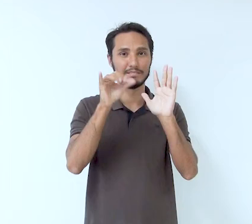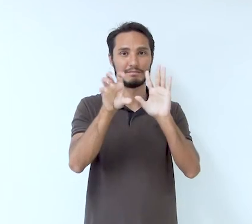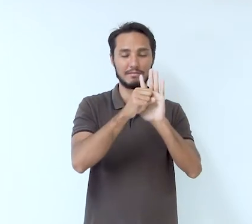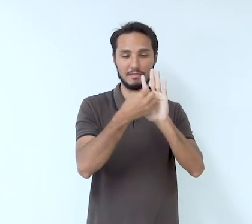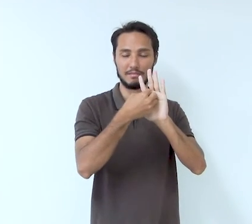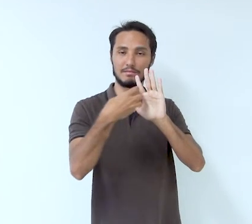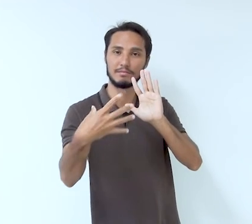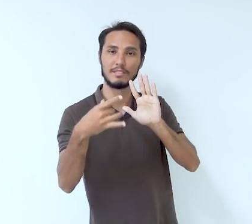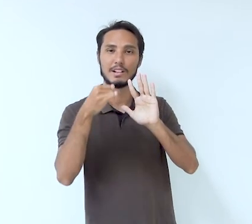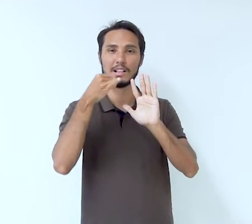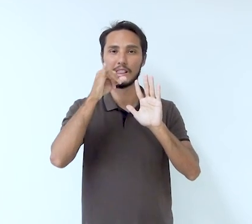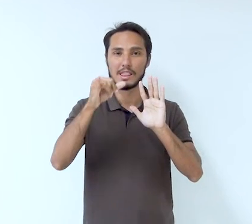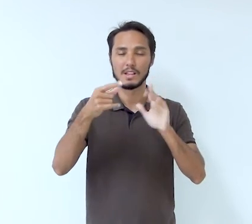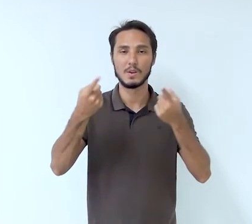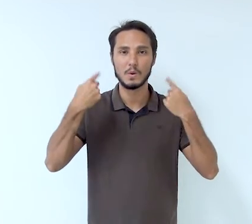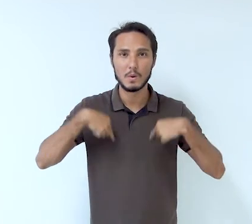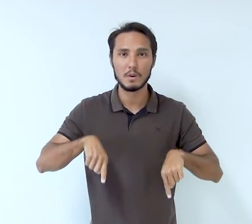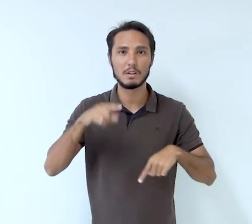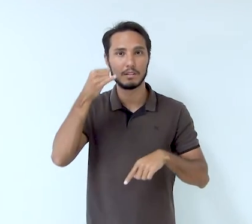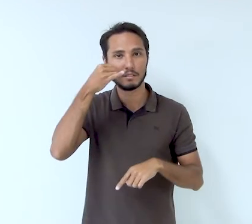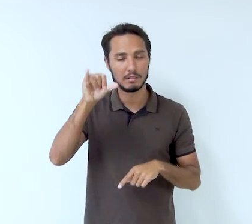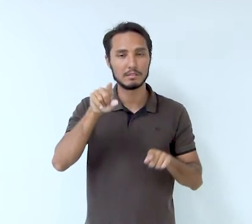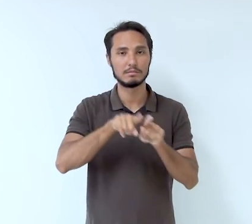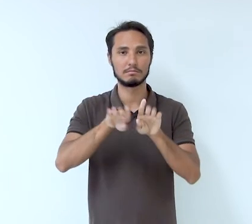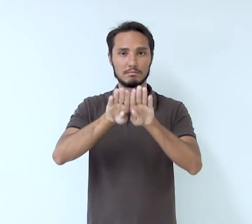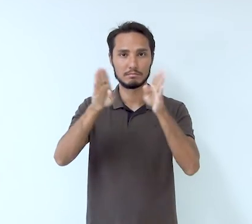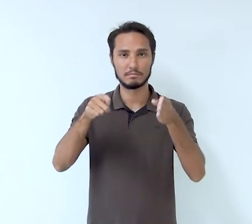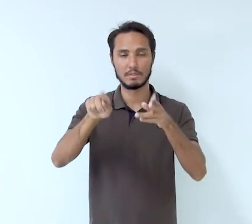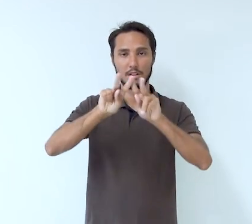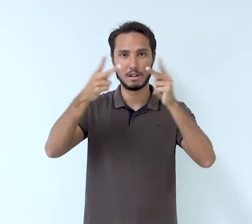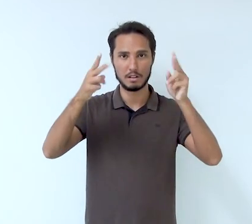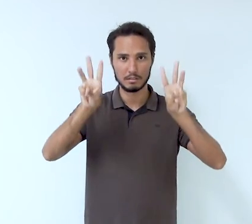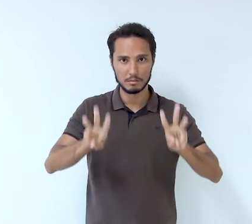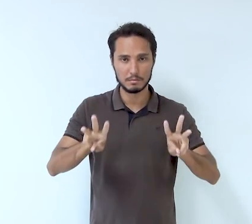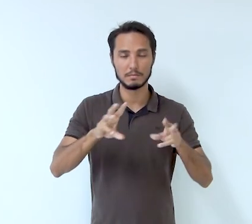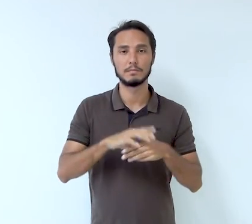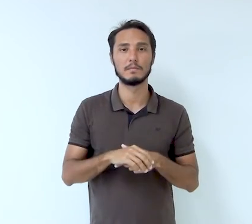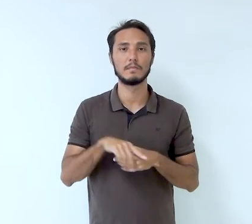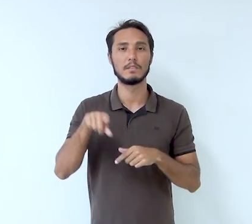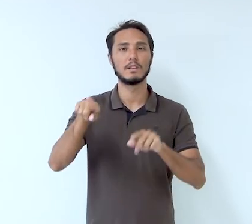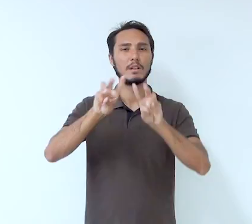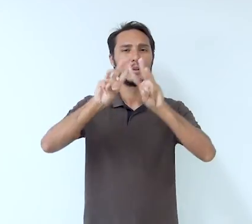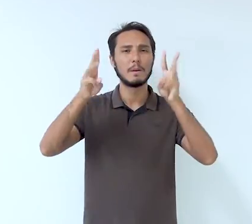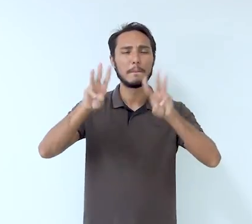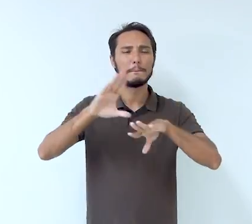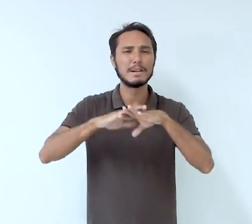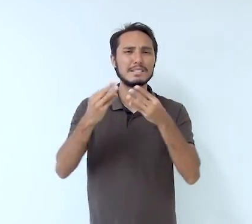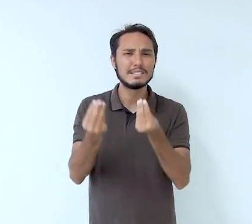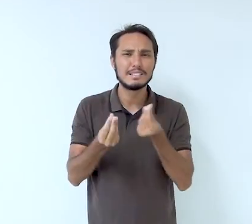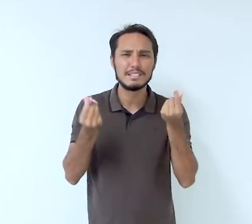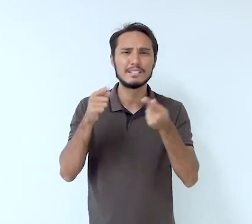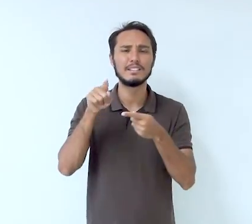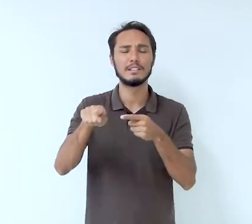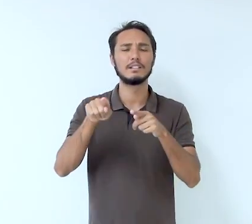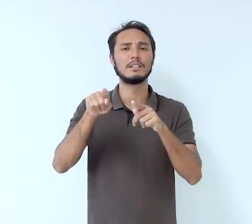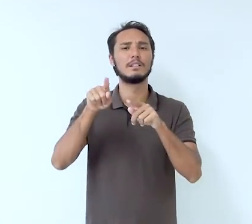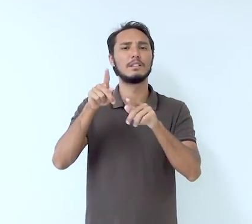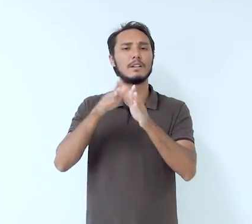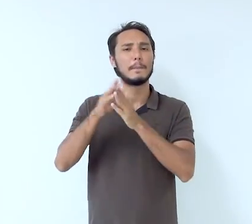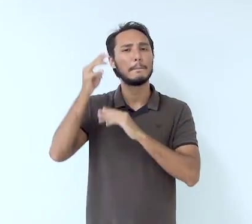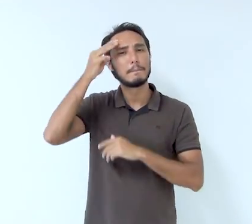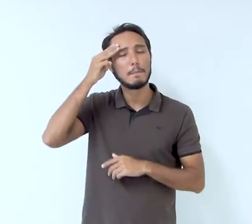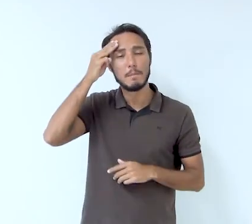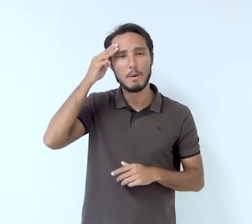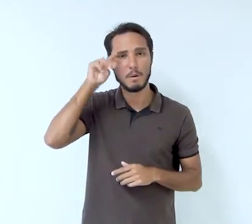para impedir a transferência de eletricidade estática do nosso corpo para os componentes de hardware. Os componentes mais sensíveis à